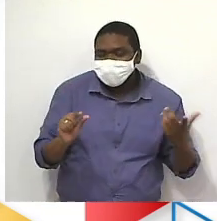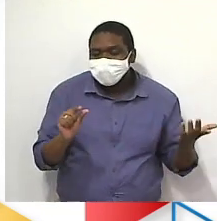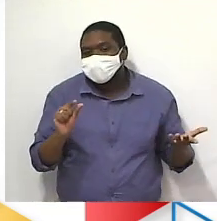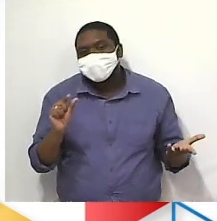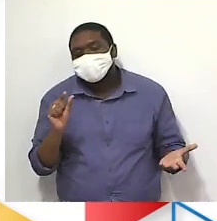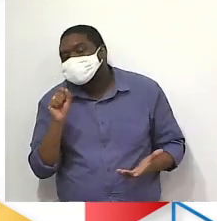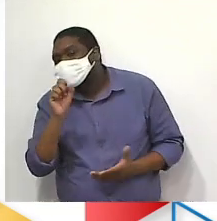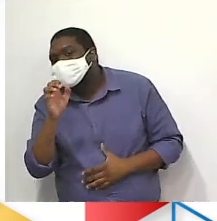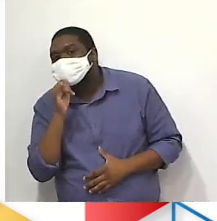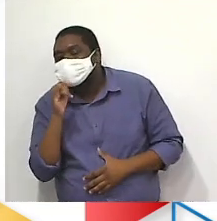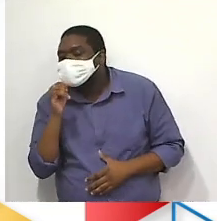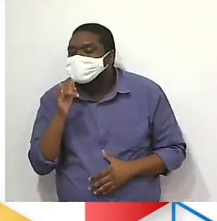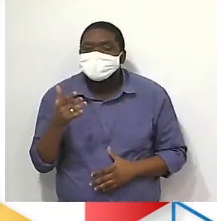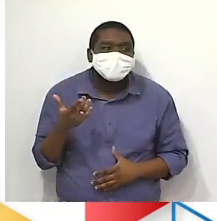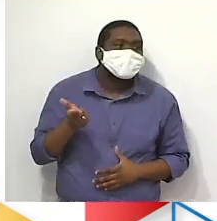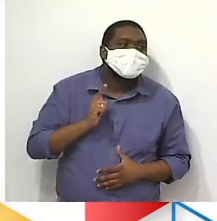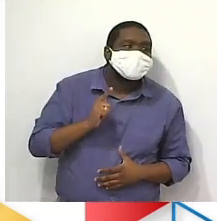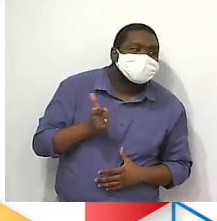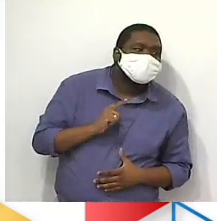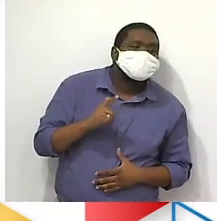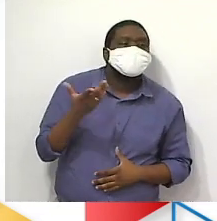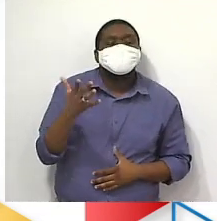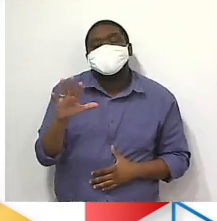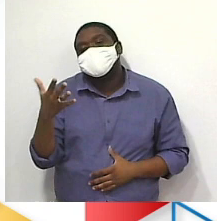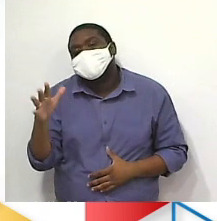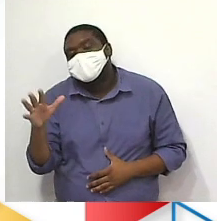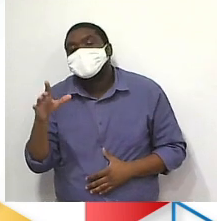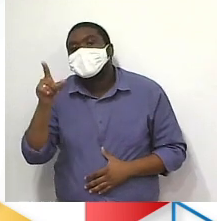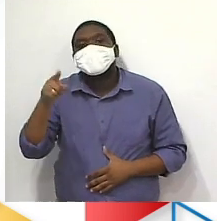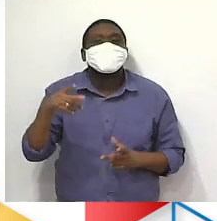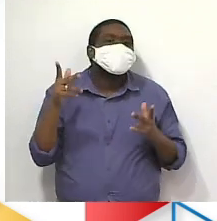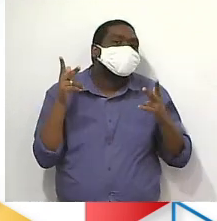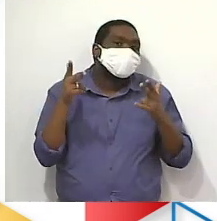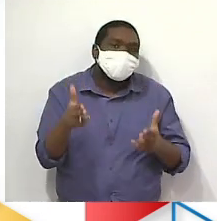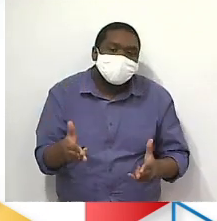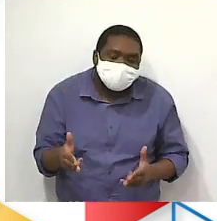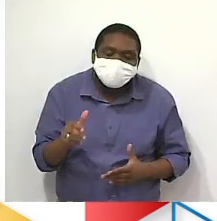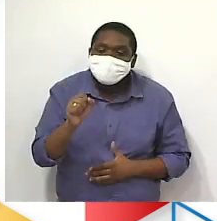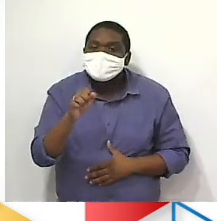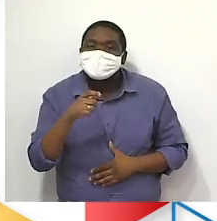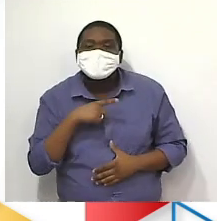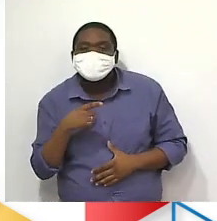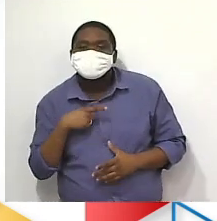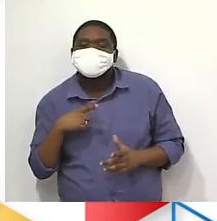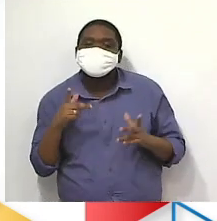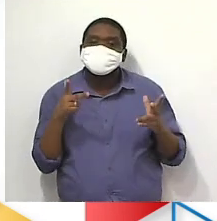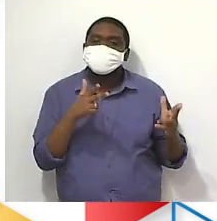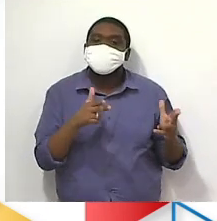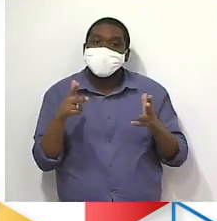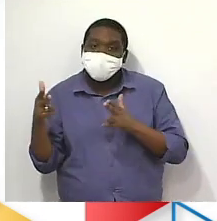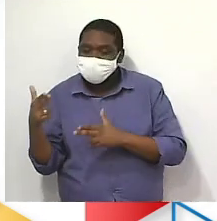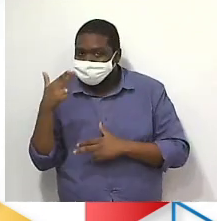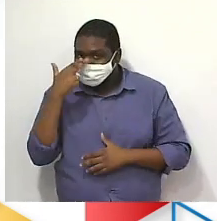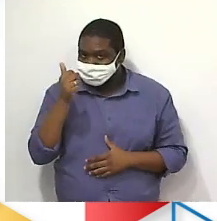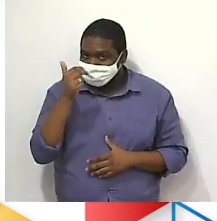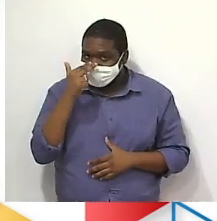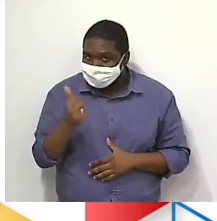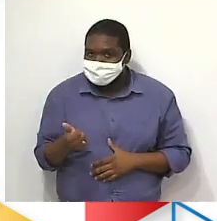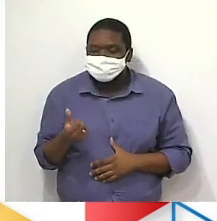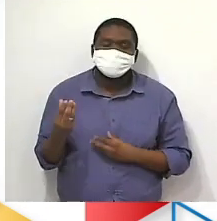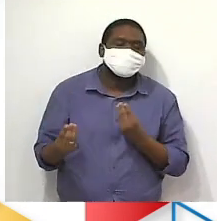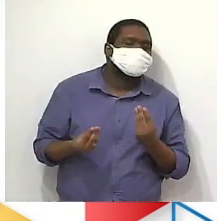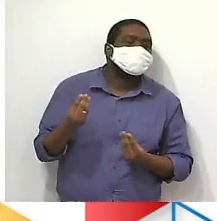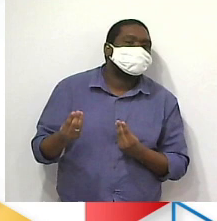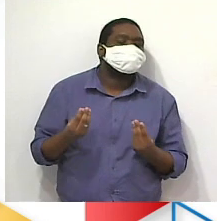e se essas medidas fossem iguais? E se eu tivesse medidas iguais no somatório, como é